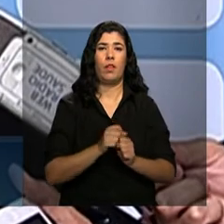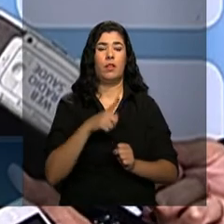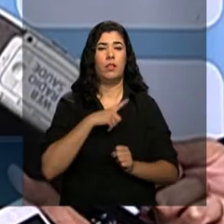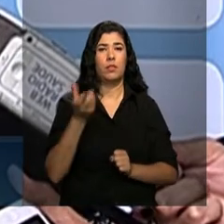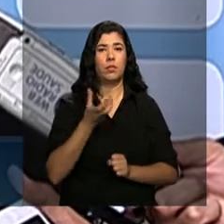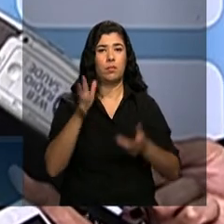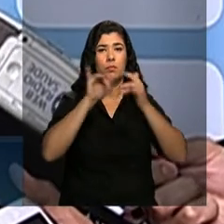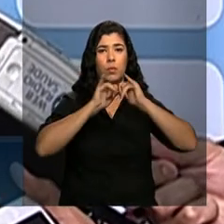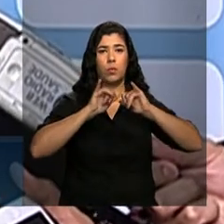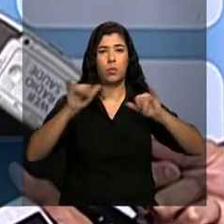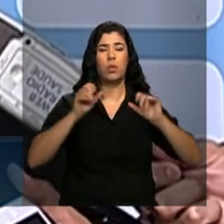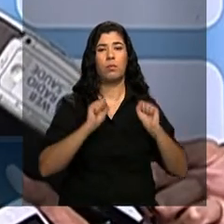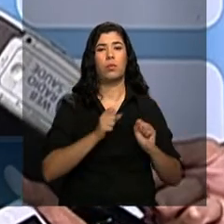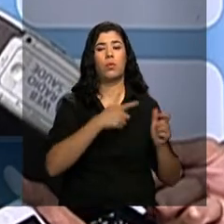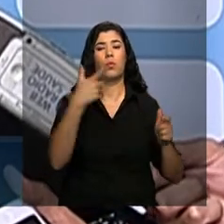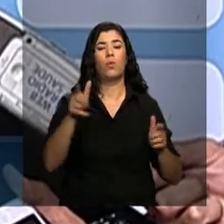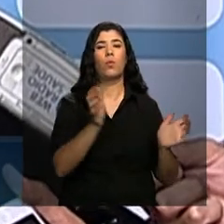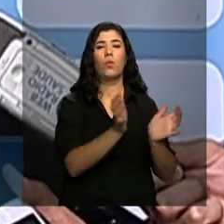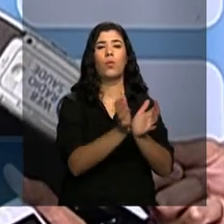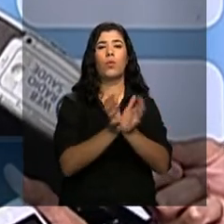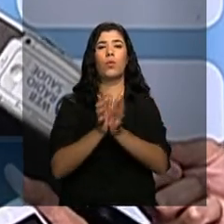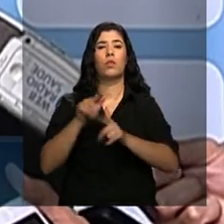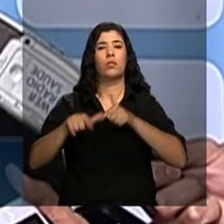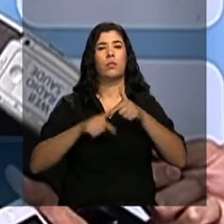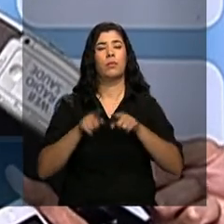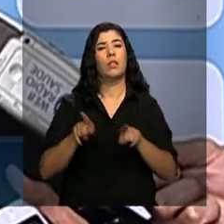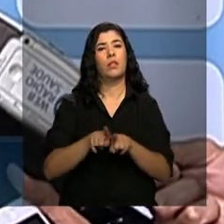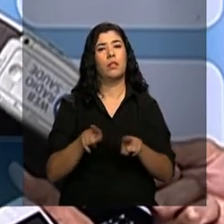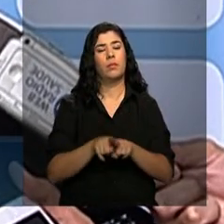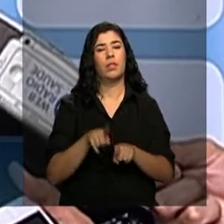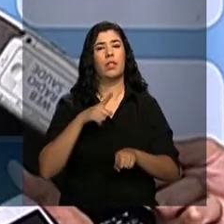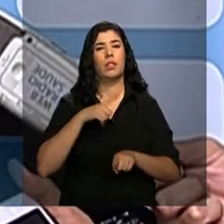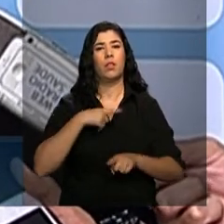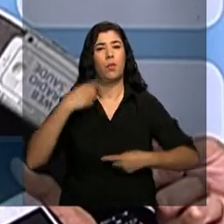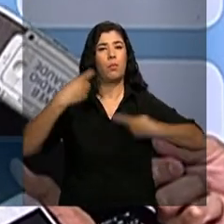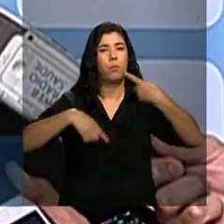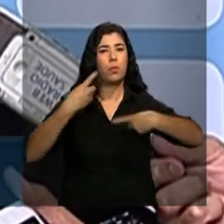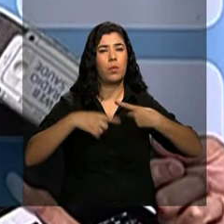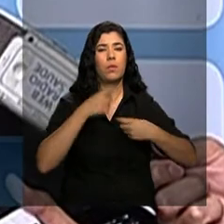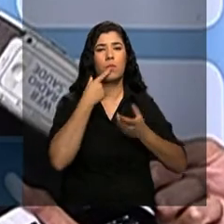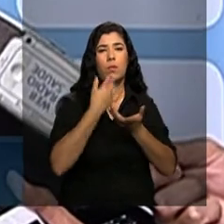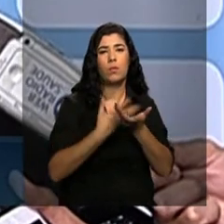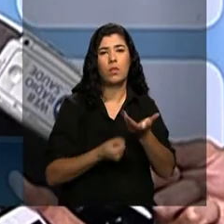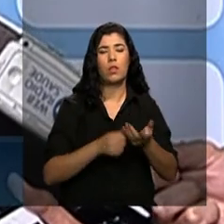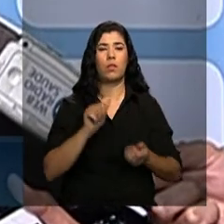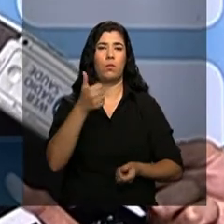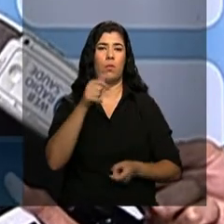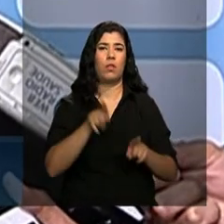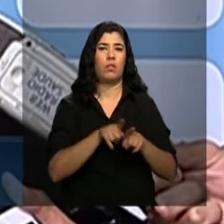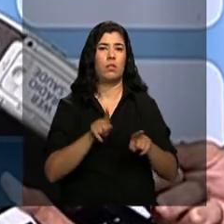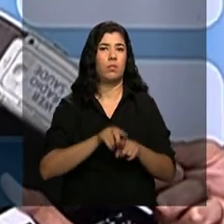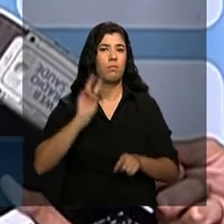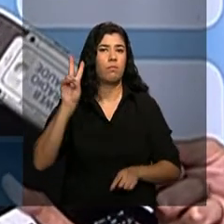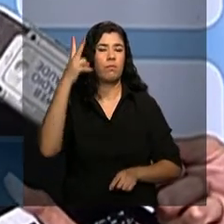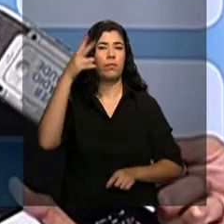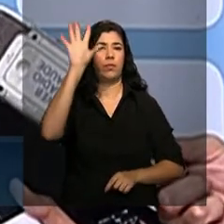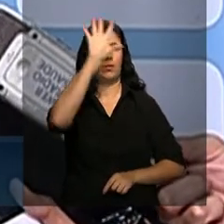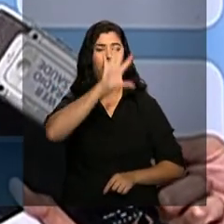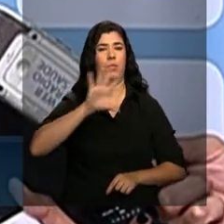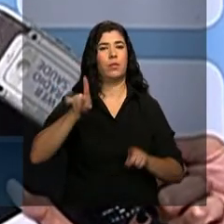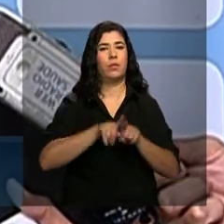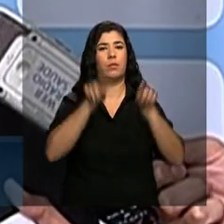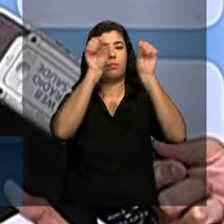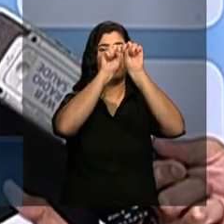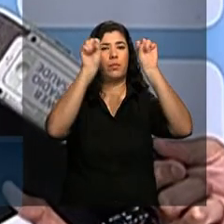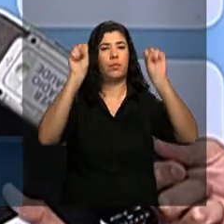módulos que vão permitir que a gente tenha não apenas uma política de sangue de muita qualidade reconhecida internacionalmente, mas também um